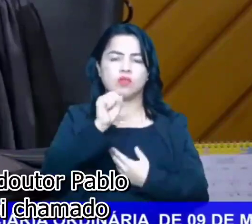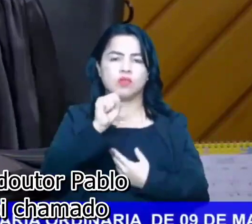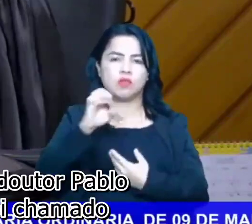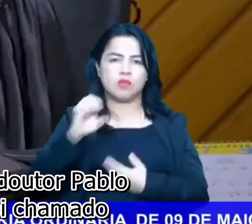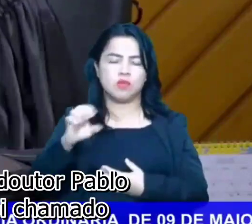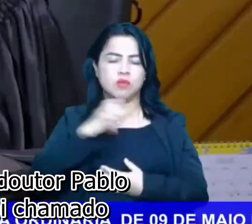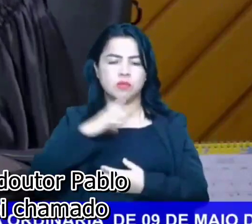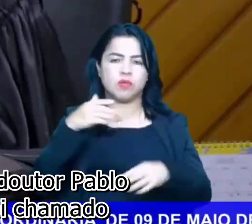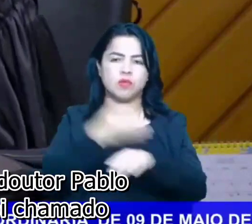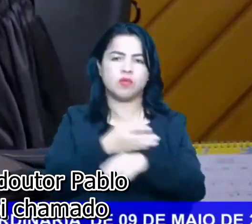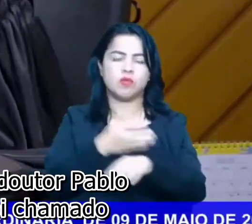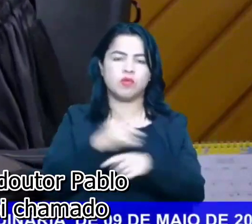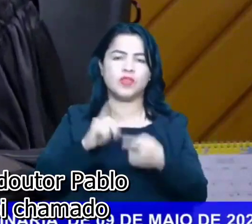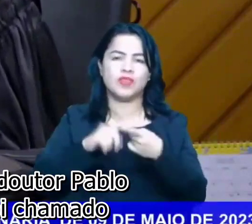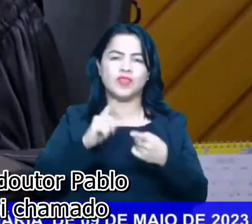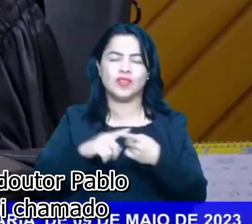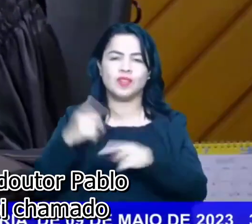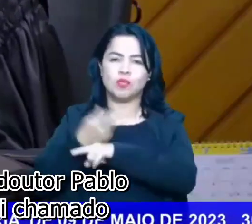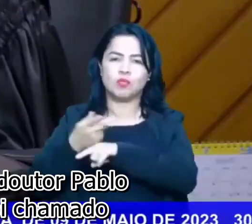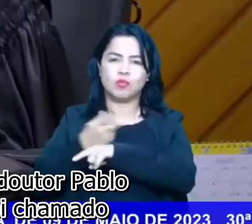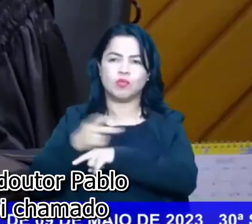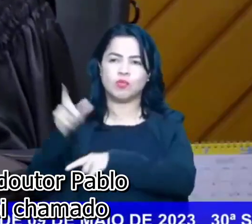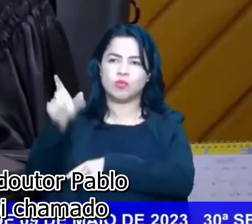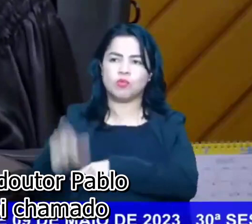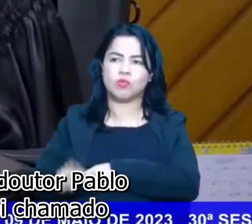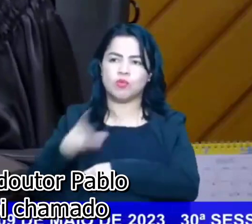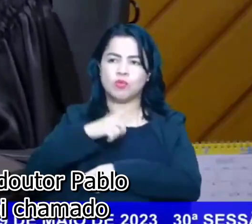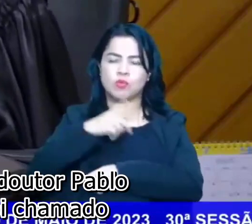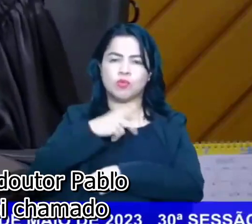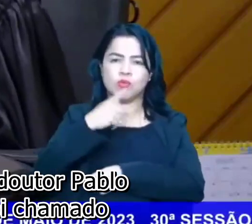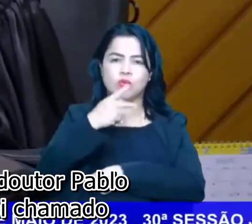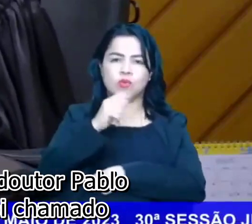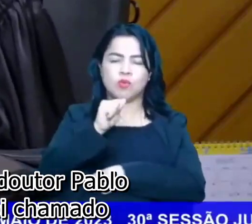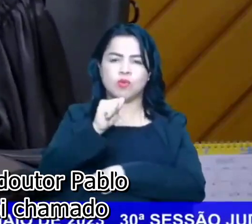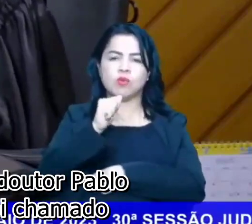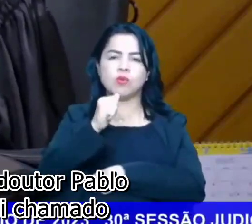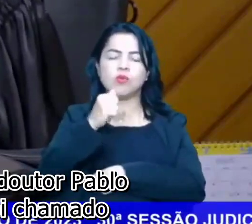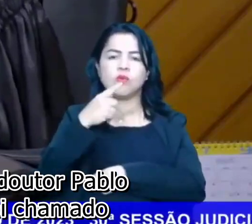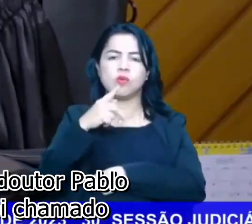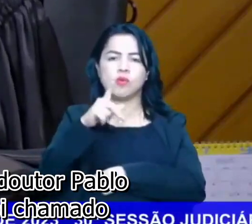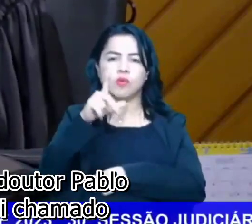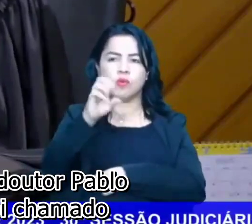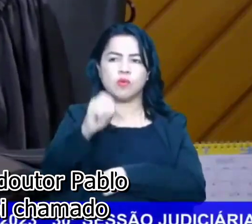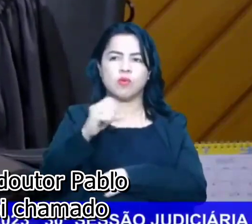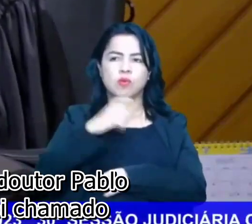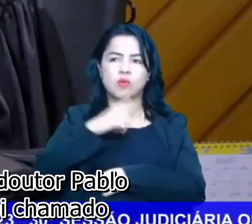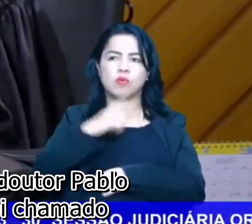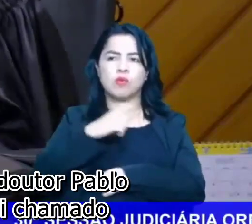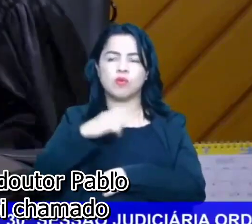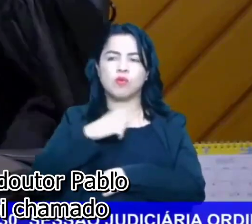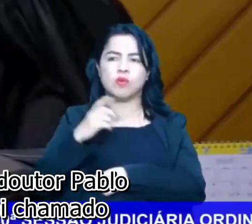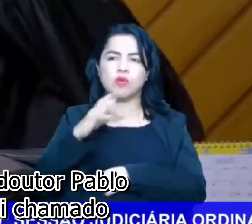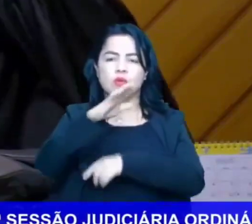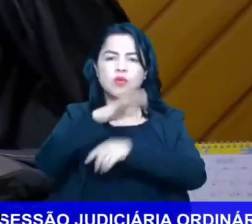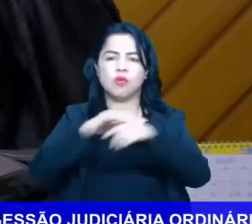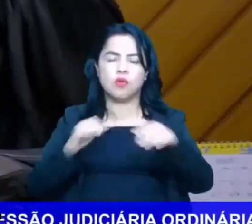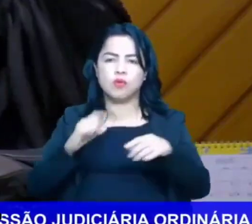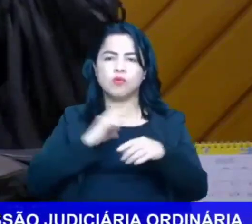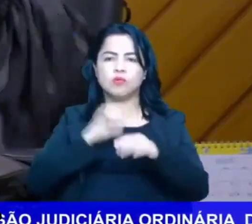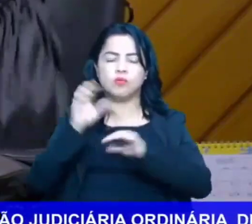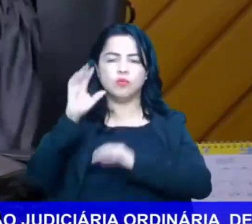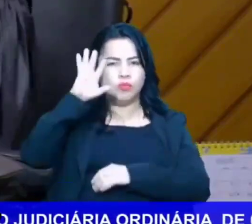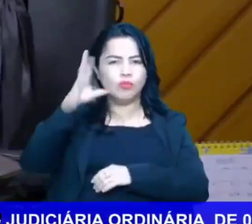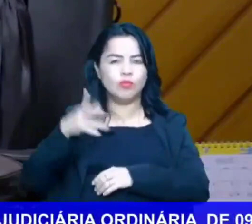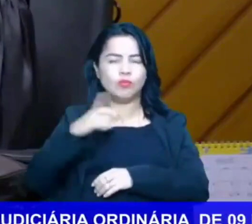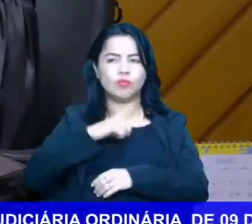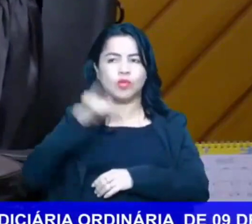para participar, e também o nosso procurador regional eleitoral, doutor Pablo Beltrán, que fez um bate-volta também, que foi chamado para resolver